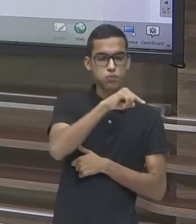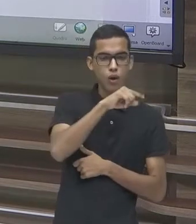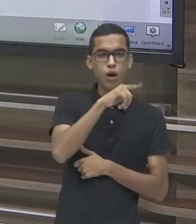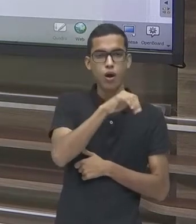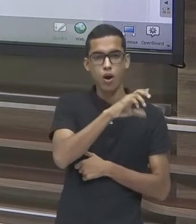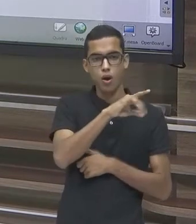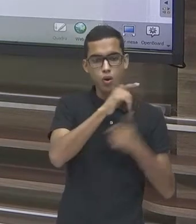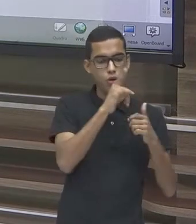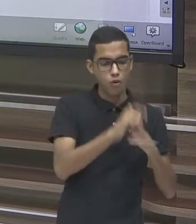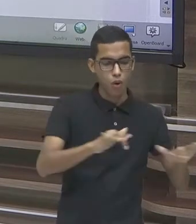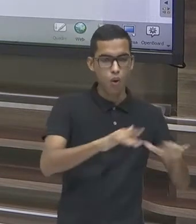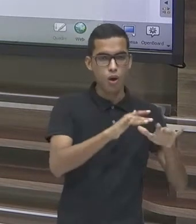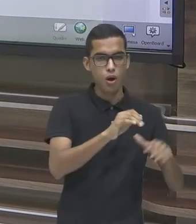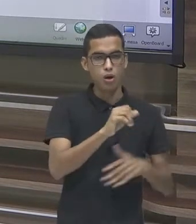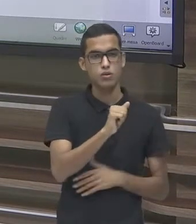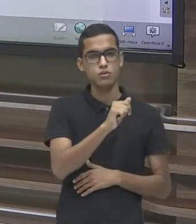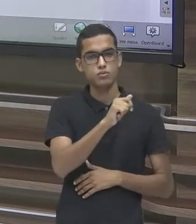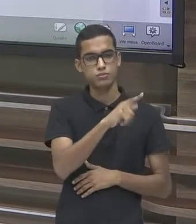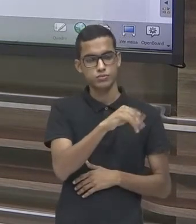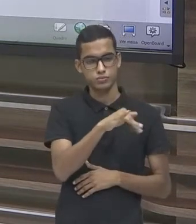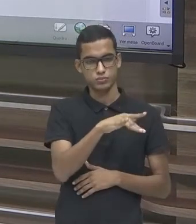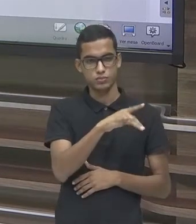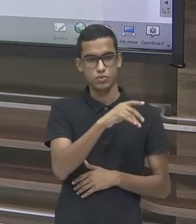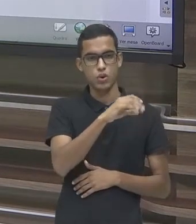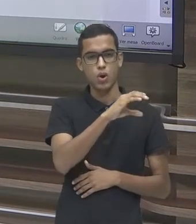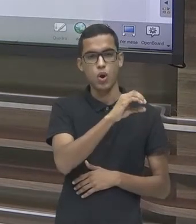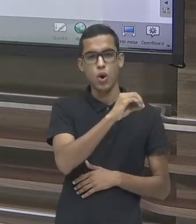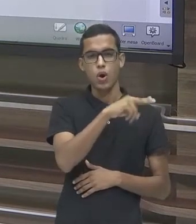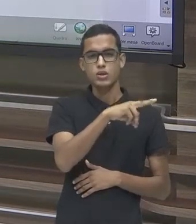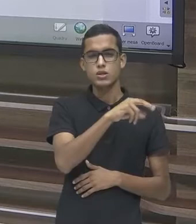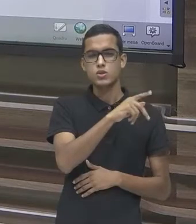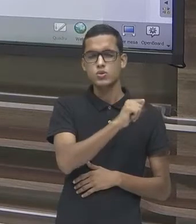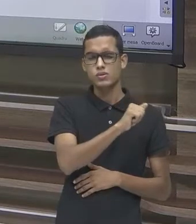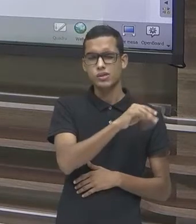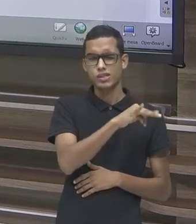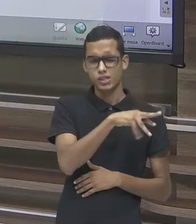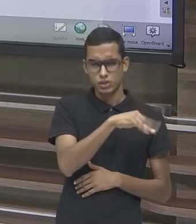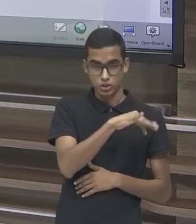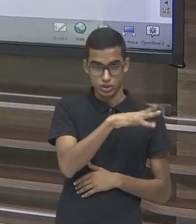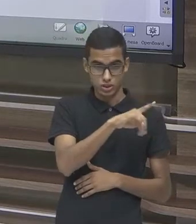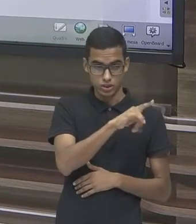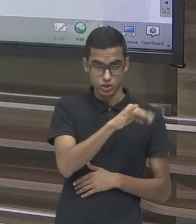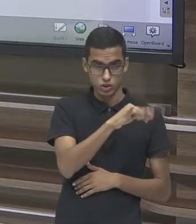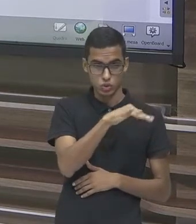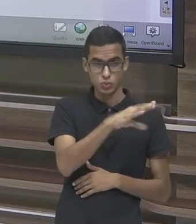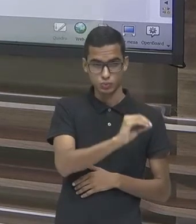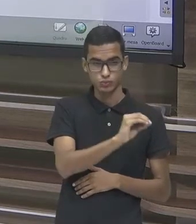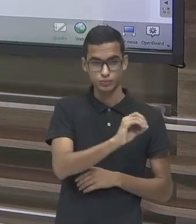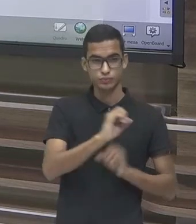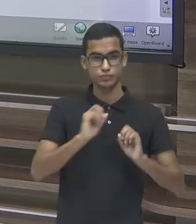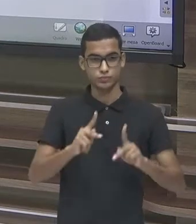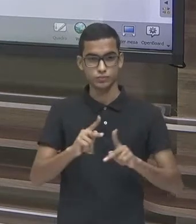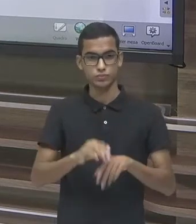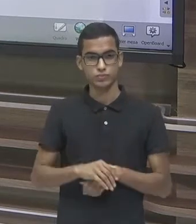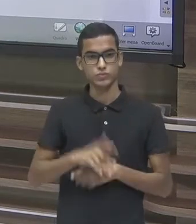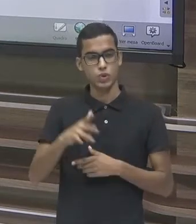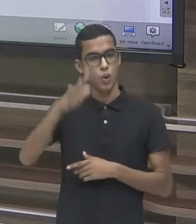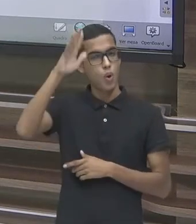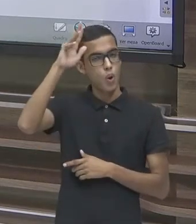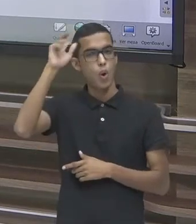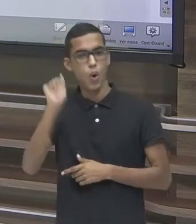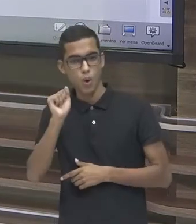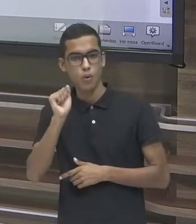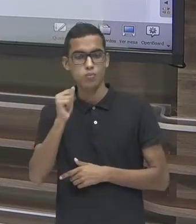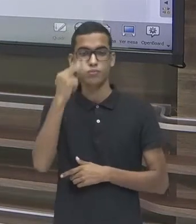está localizado, desse lado da costa oeste, tanto as ilhas do Havaí, como também o Alasca, que está grudado